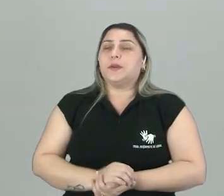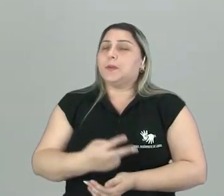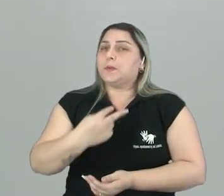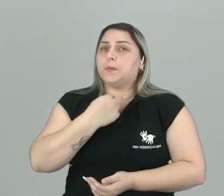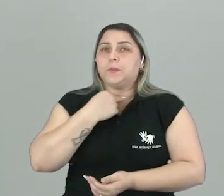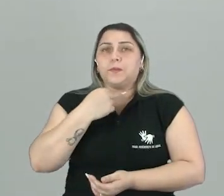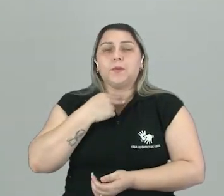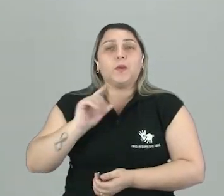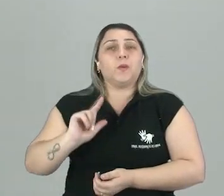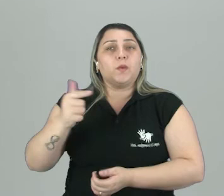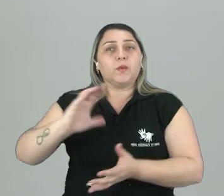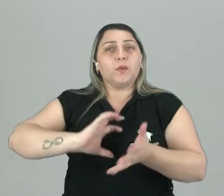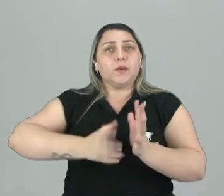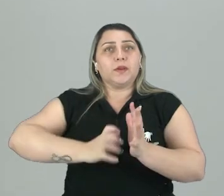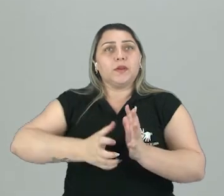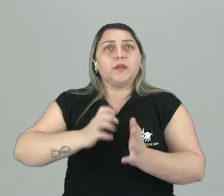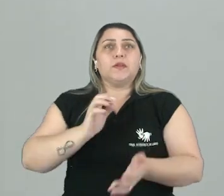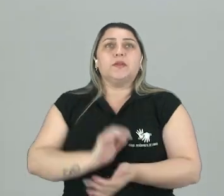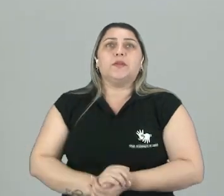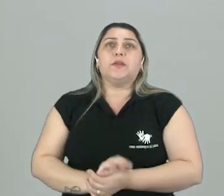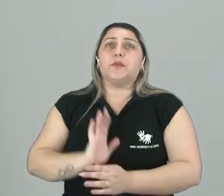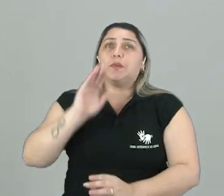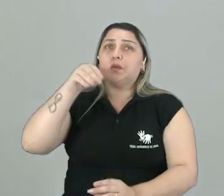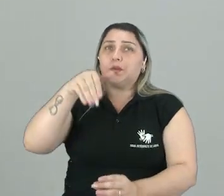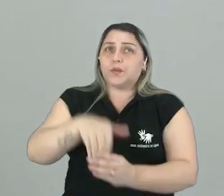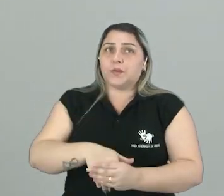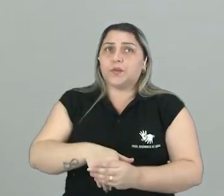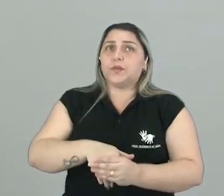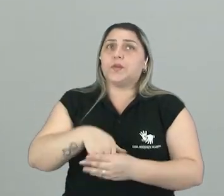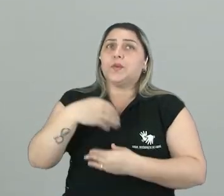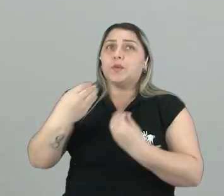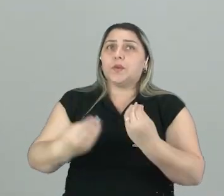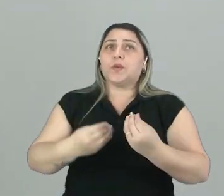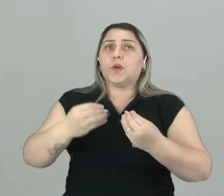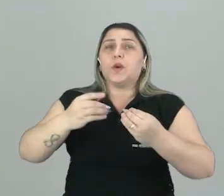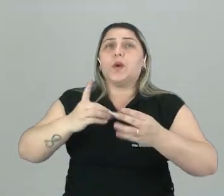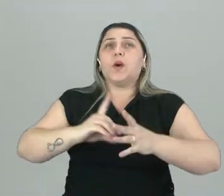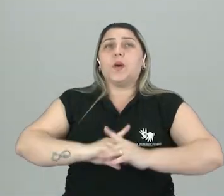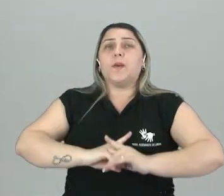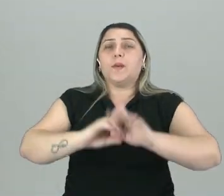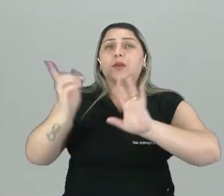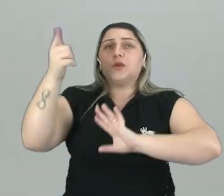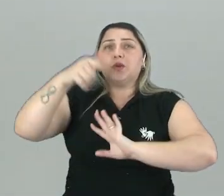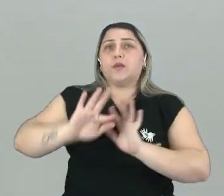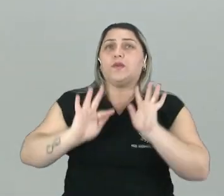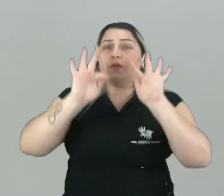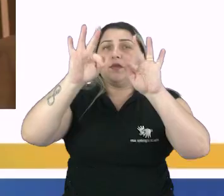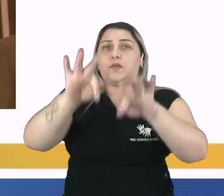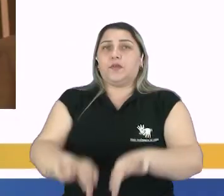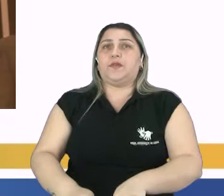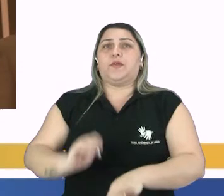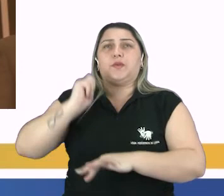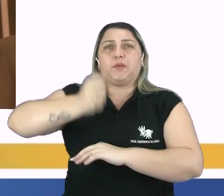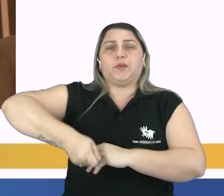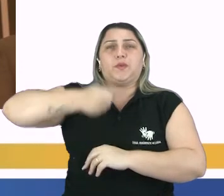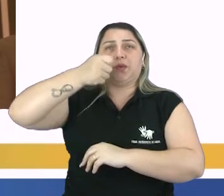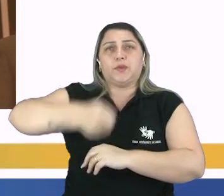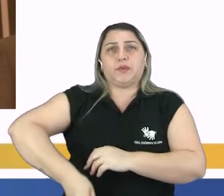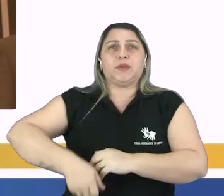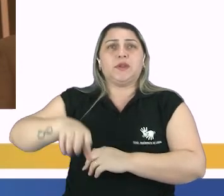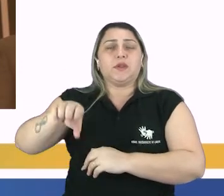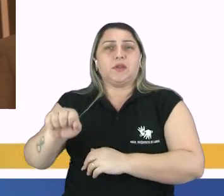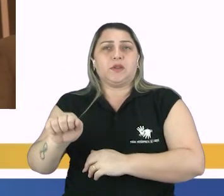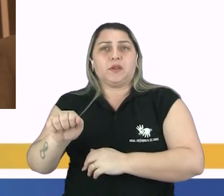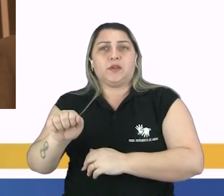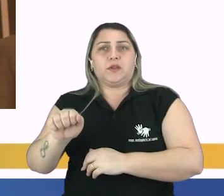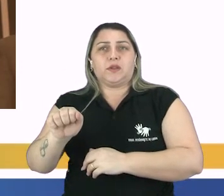poderiam criar outros partidos. E após a redemocratização, o fim da ditadura militar, no mandato de Sarney foi promulgada